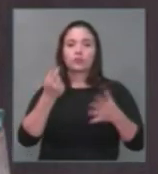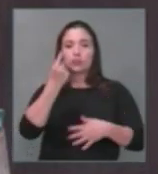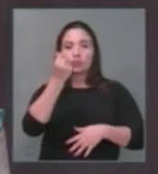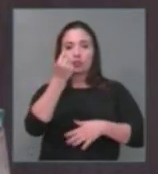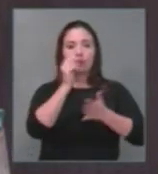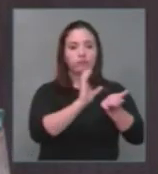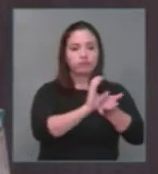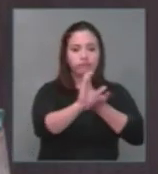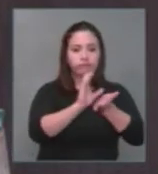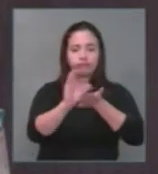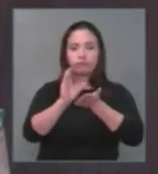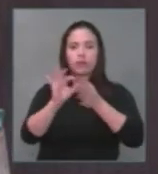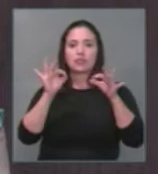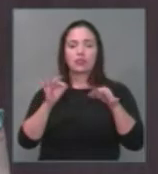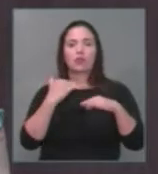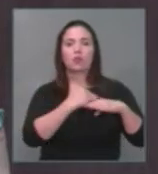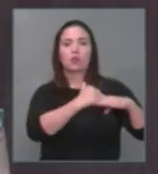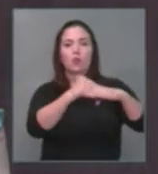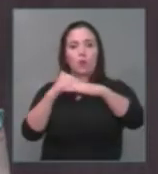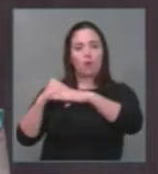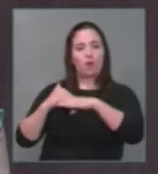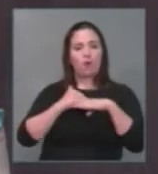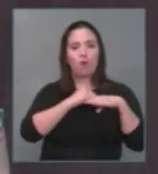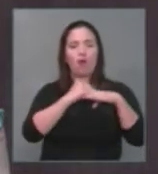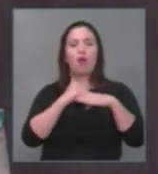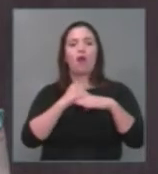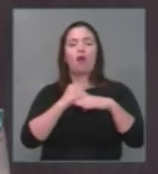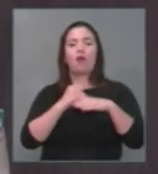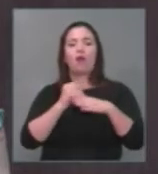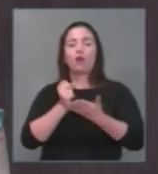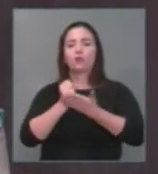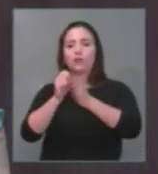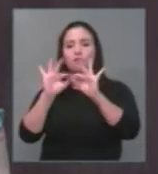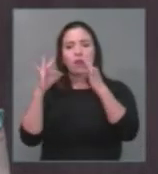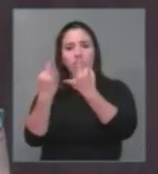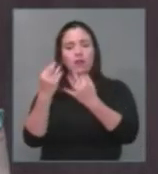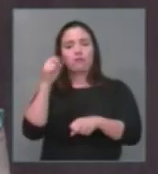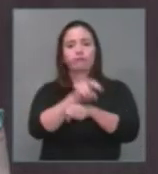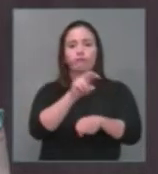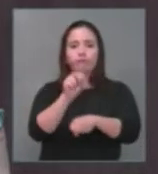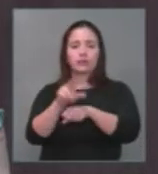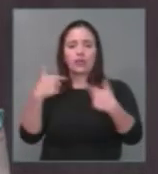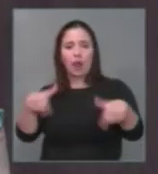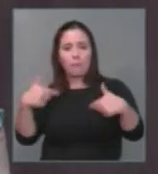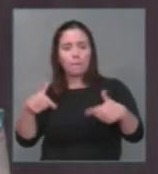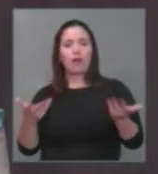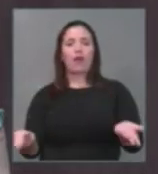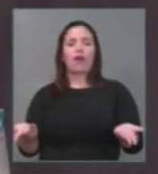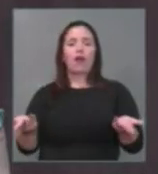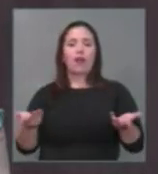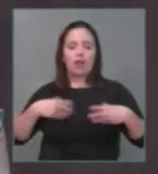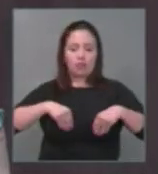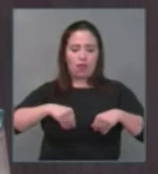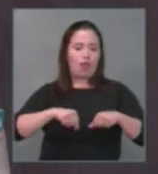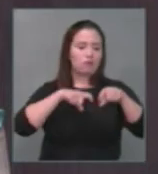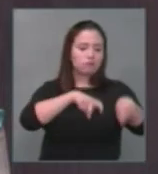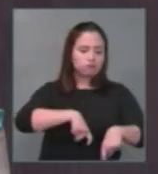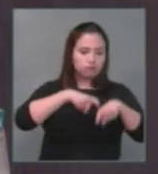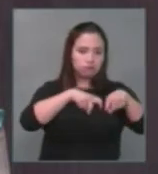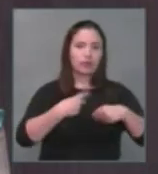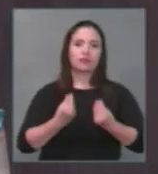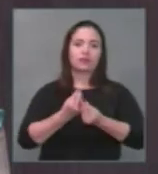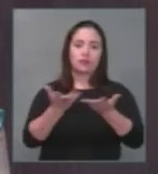riqueza, acesso a meios produtivos, acesso à terra, à qualificação profissional e, sem dúvida alguma,